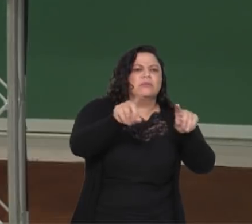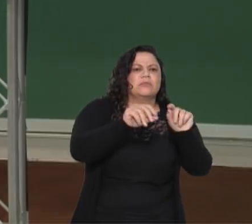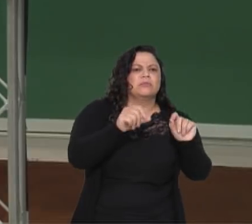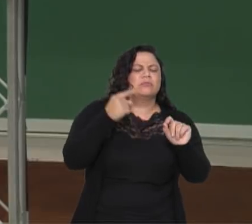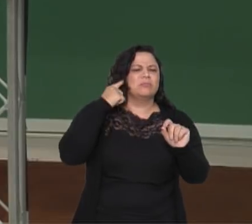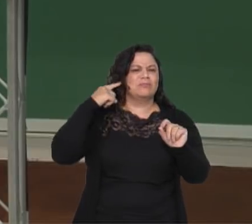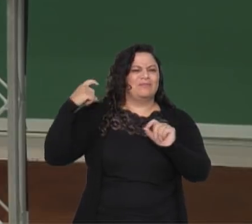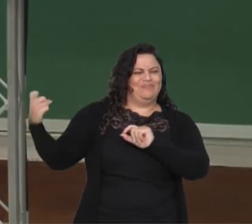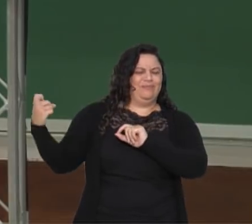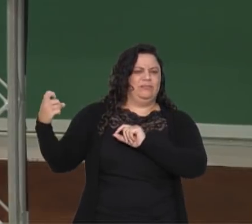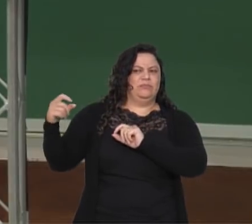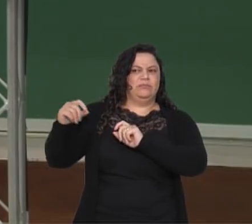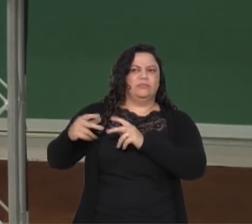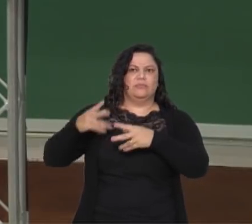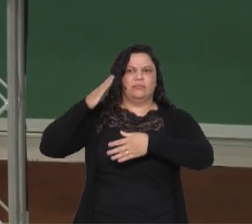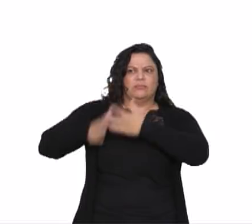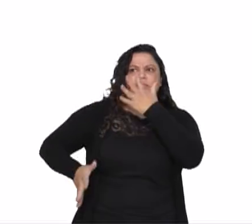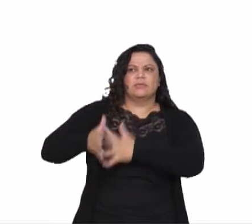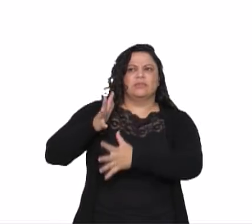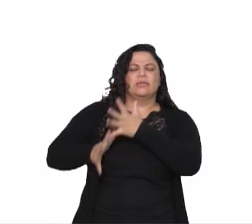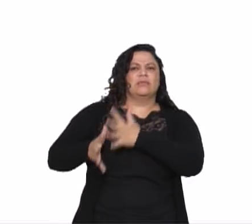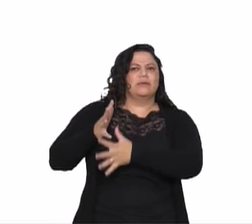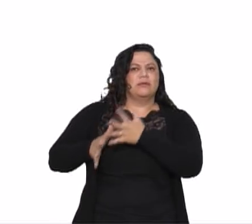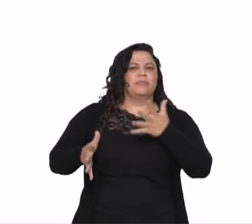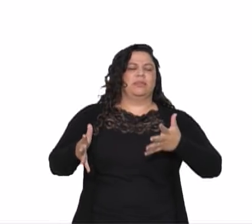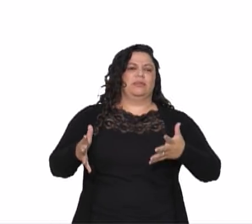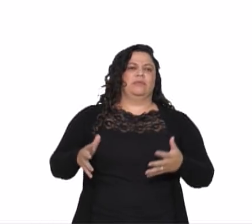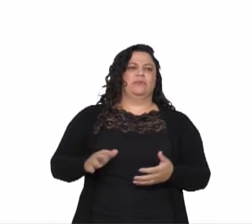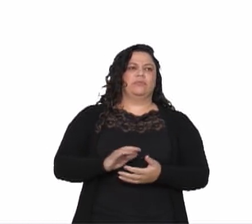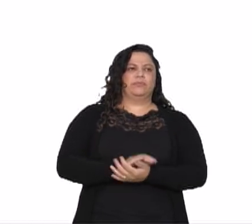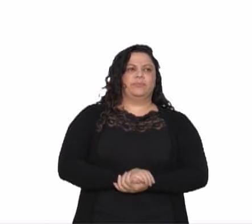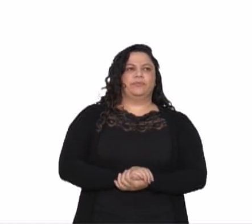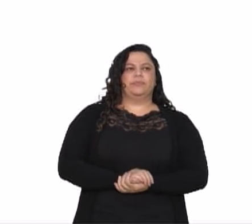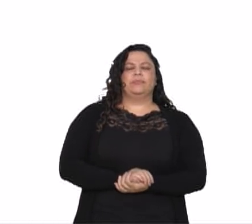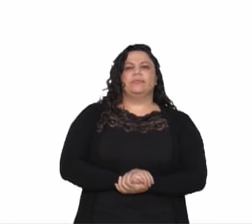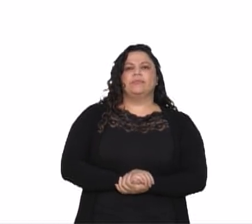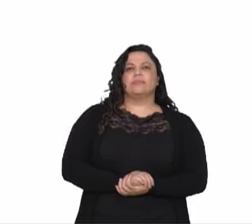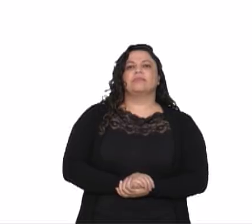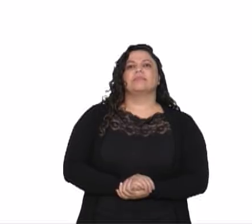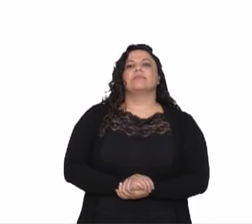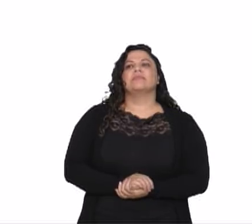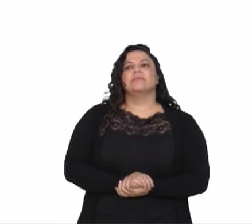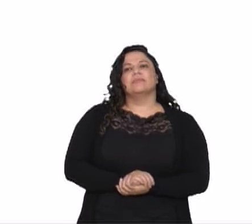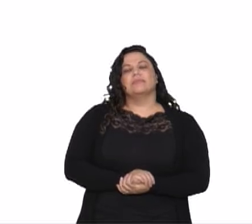ela. Mas vocês vão ver que é uma questão bem